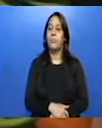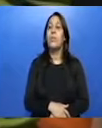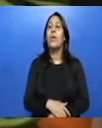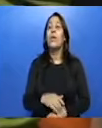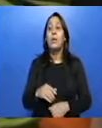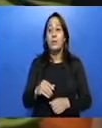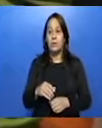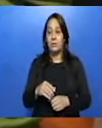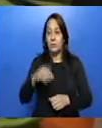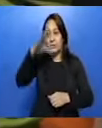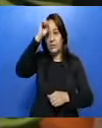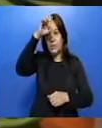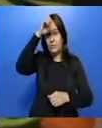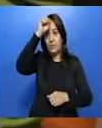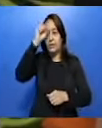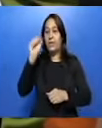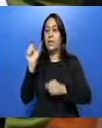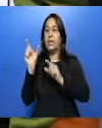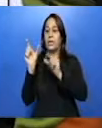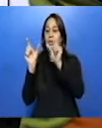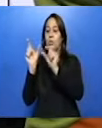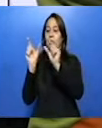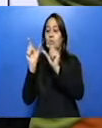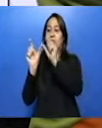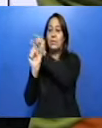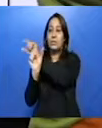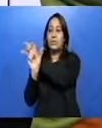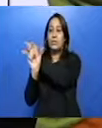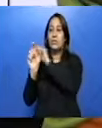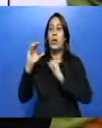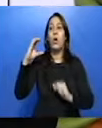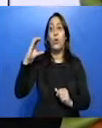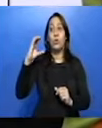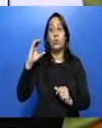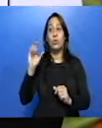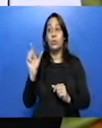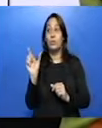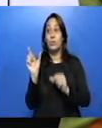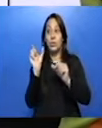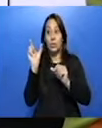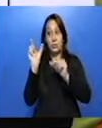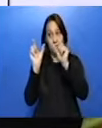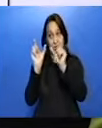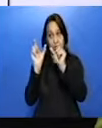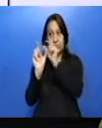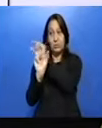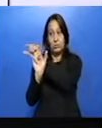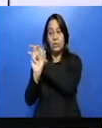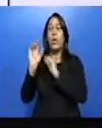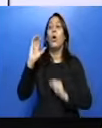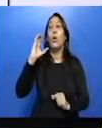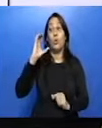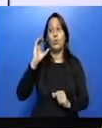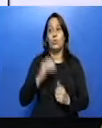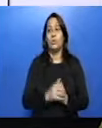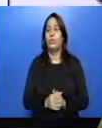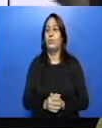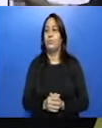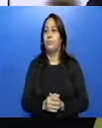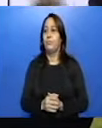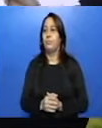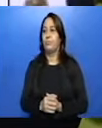Ó, aqui nós temos uma consoante, consoante, consoante e